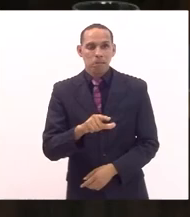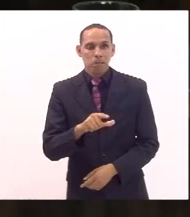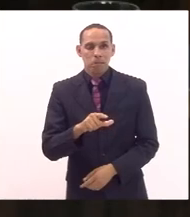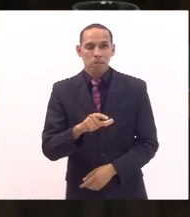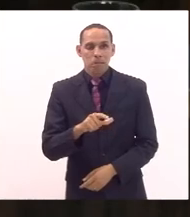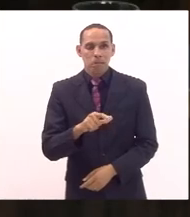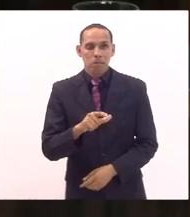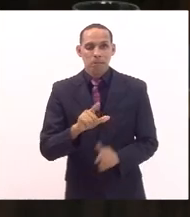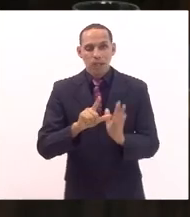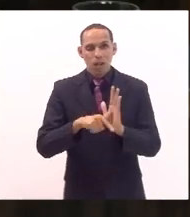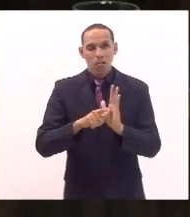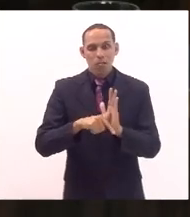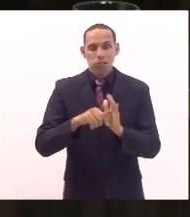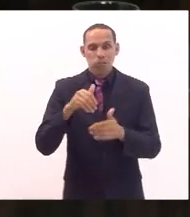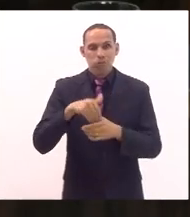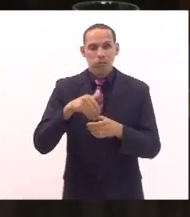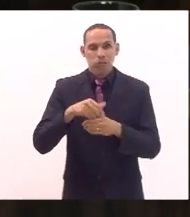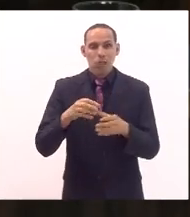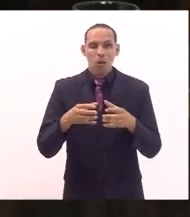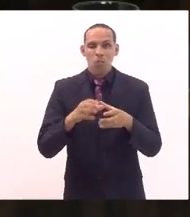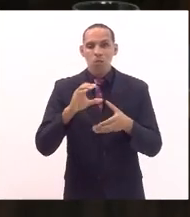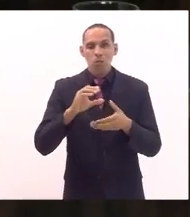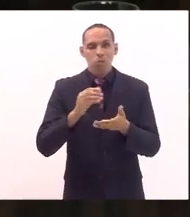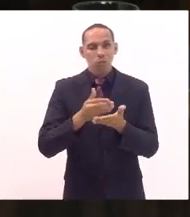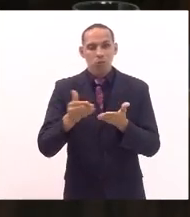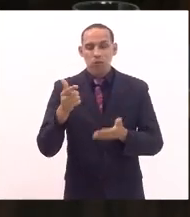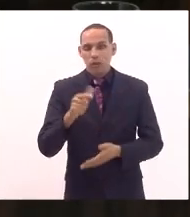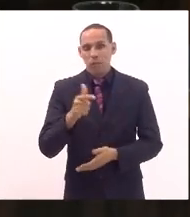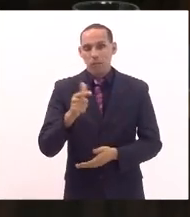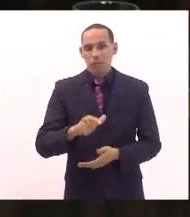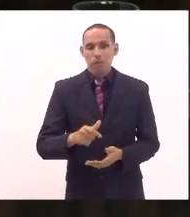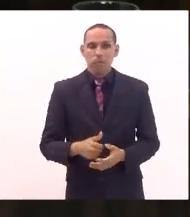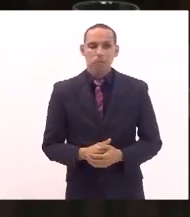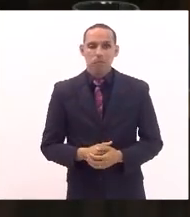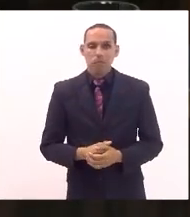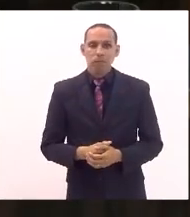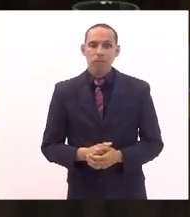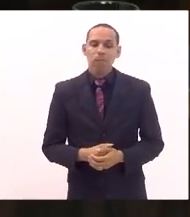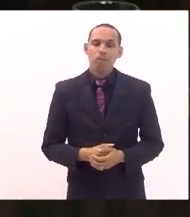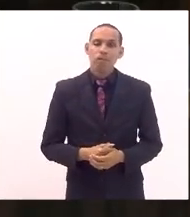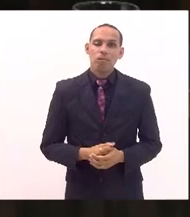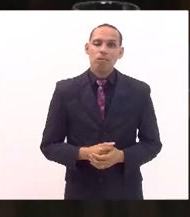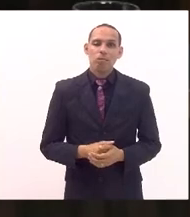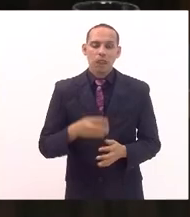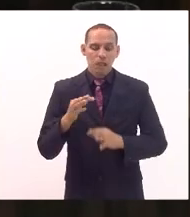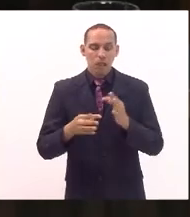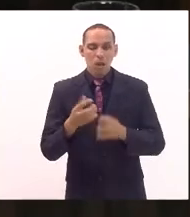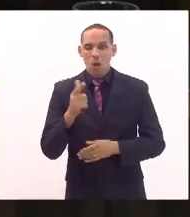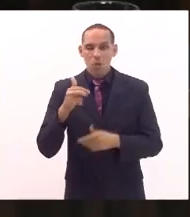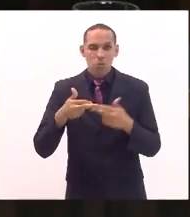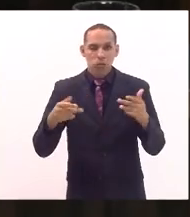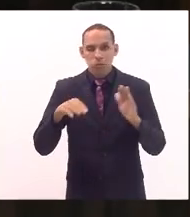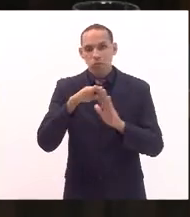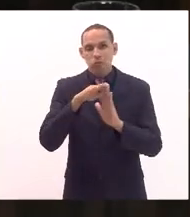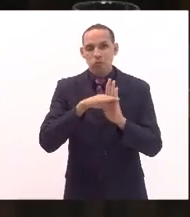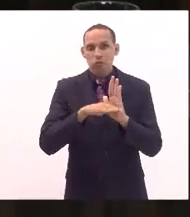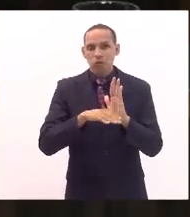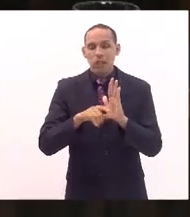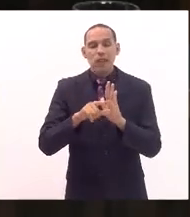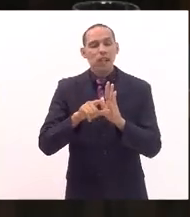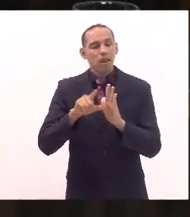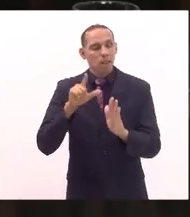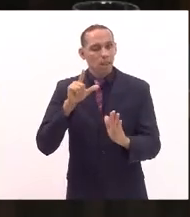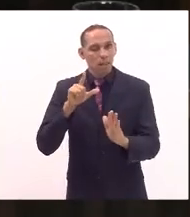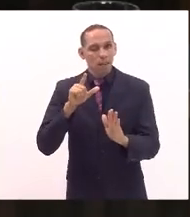Quem Queira discutir e fica adiada a votação por falta de decoro nada mais havendo a tratar na ordem do dia antes